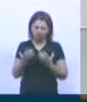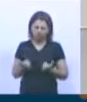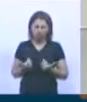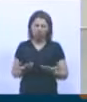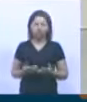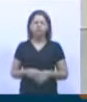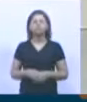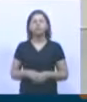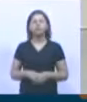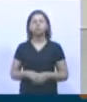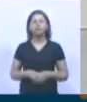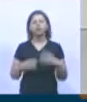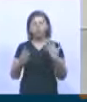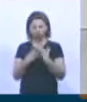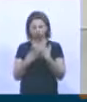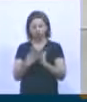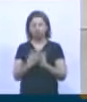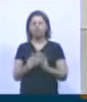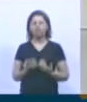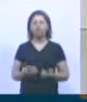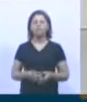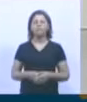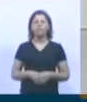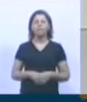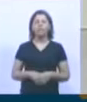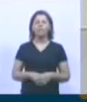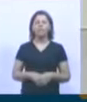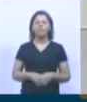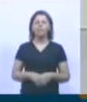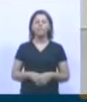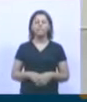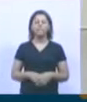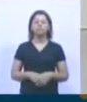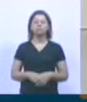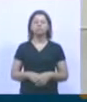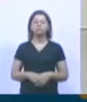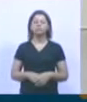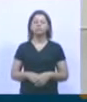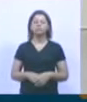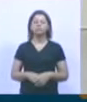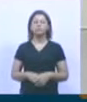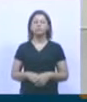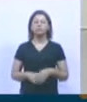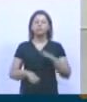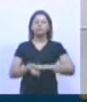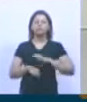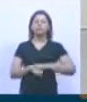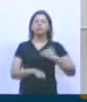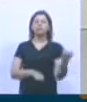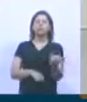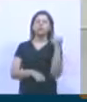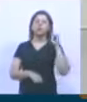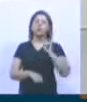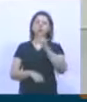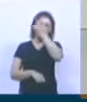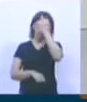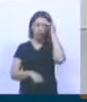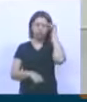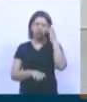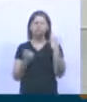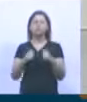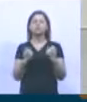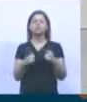confession. Fazer uma confissão. More important, that is what he needs. O mais importante é o que a pessoa